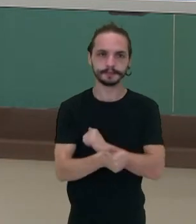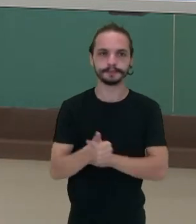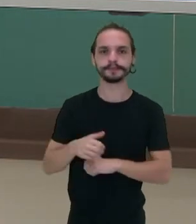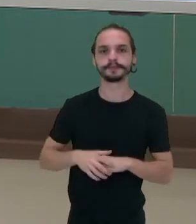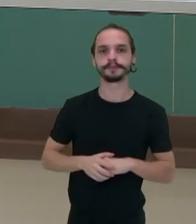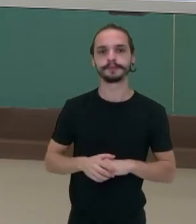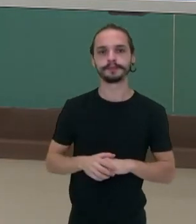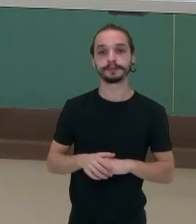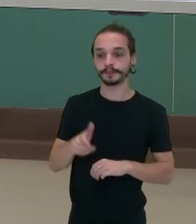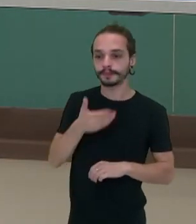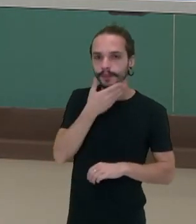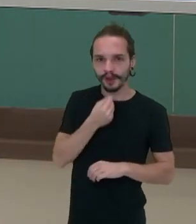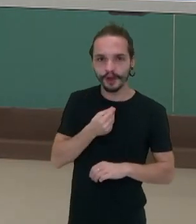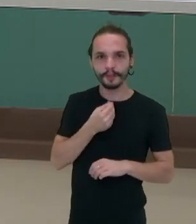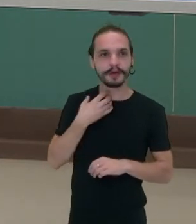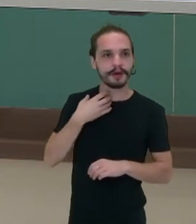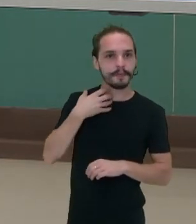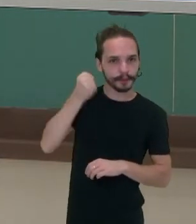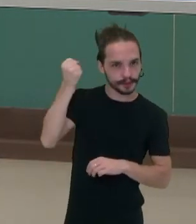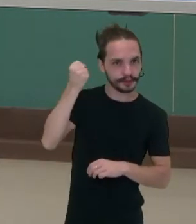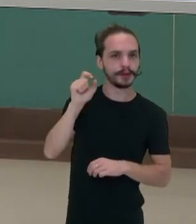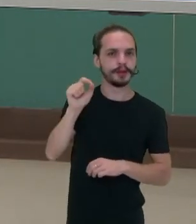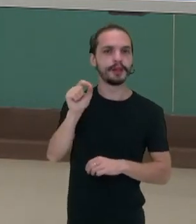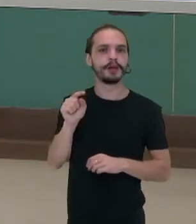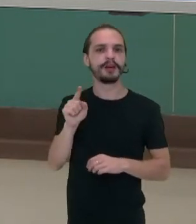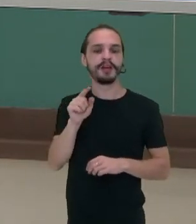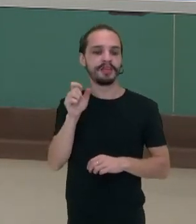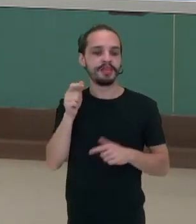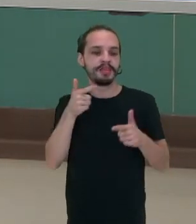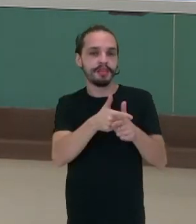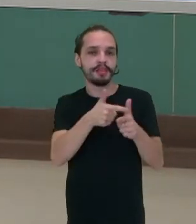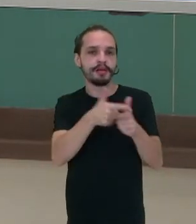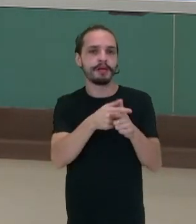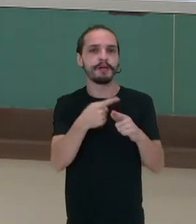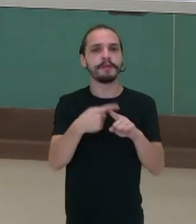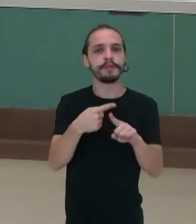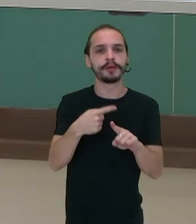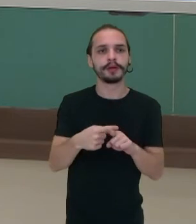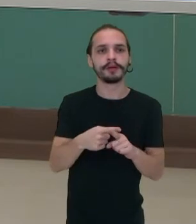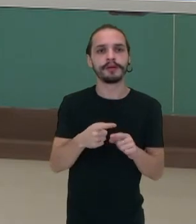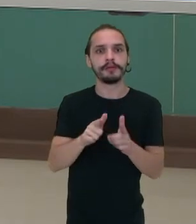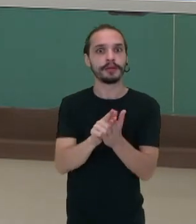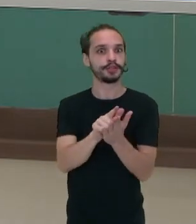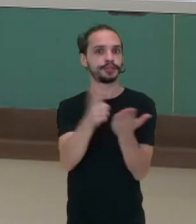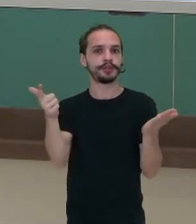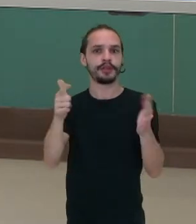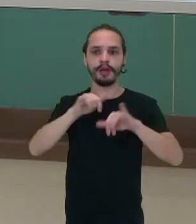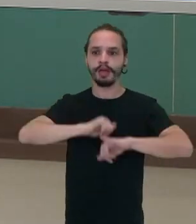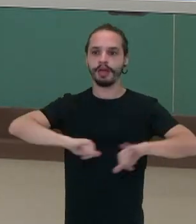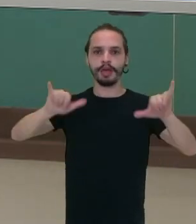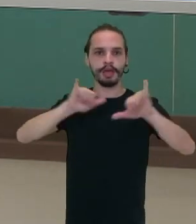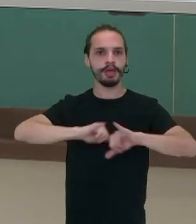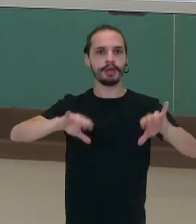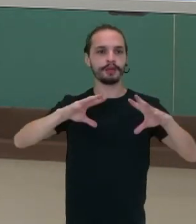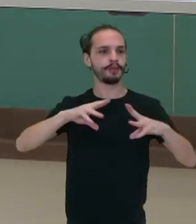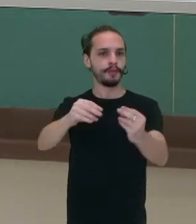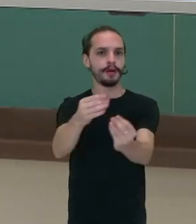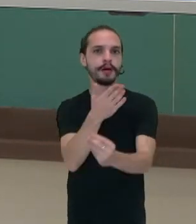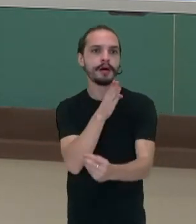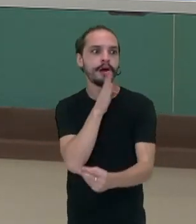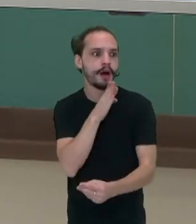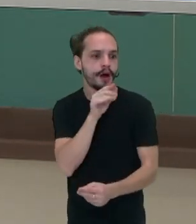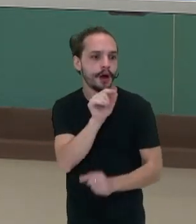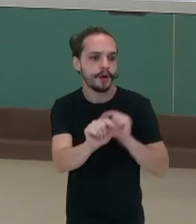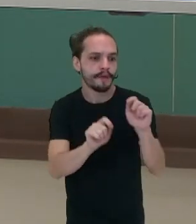ele foi ironizado por muitas pessoas, que todo mundo reconheceu o rosto dele. Então, quer dizer, essa pintura virou um jornal e todo mundo soube do erro que ele fez contra